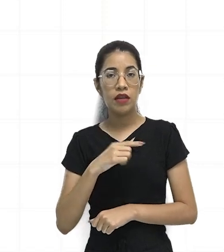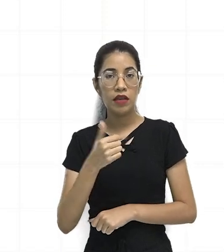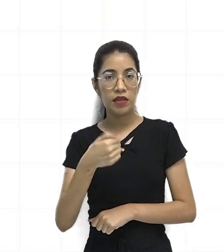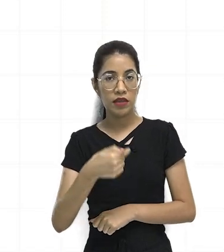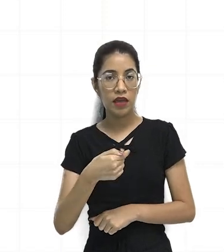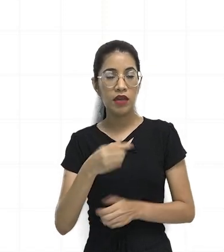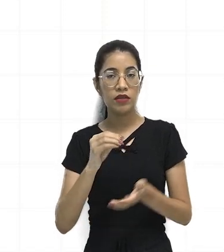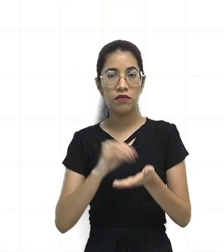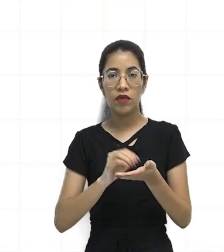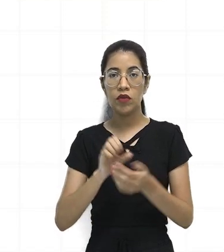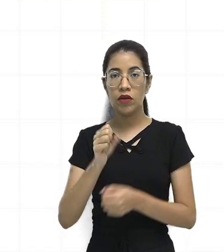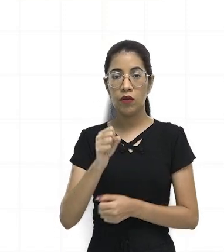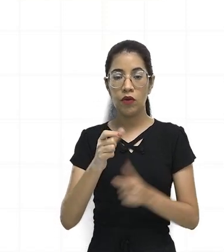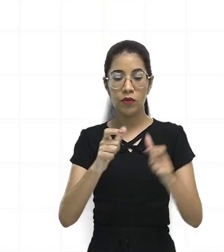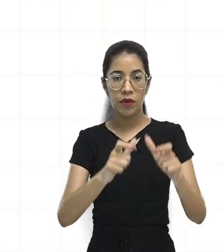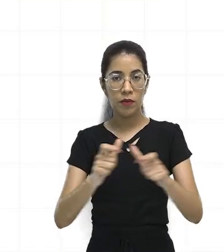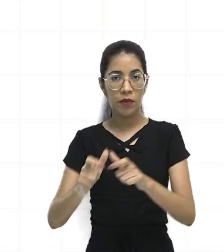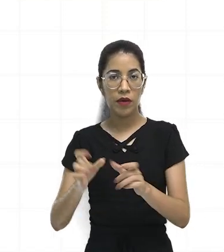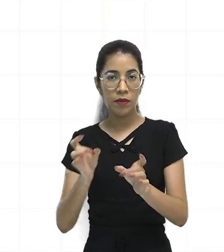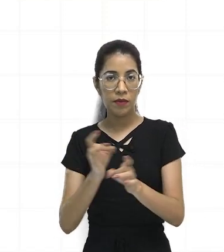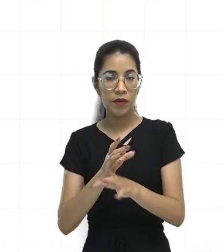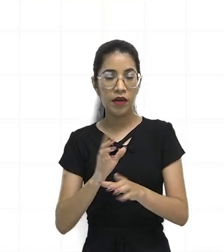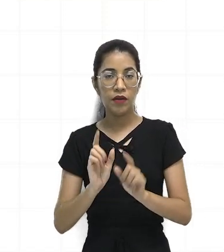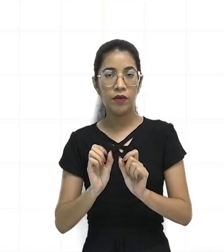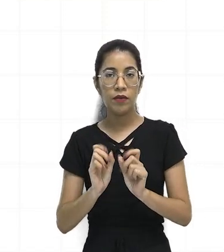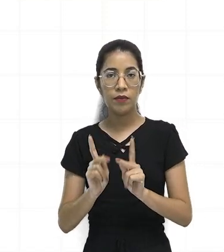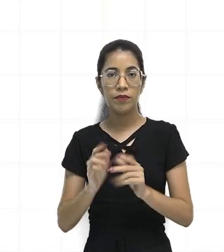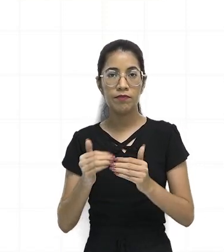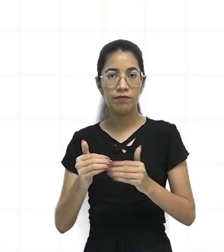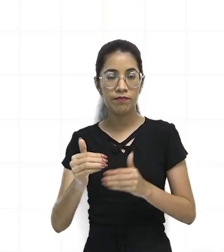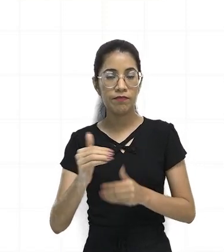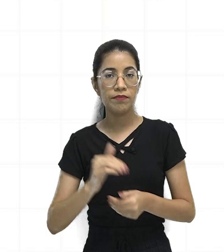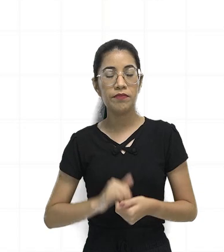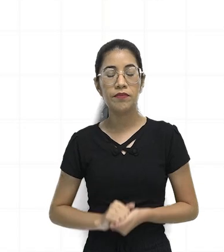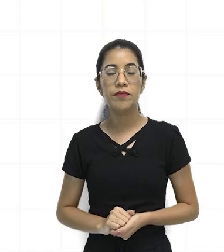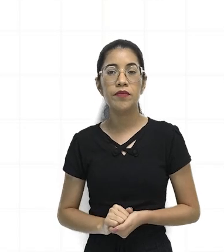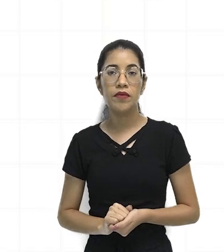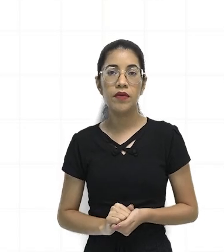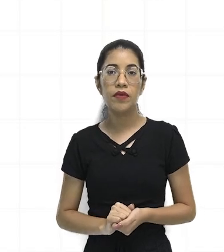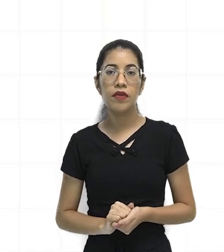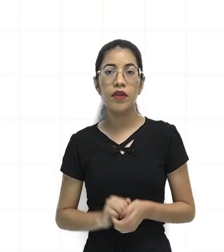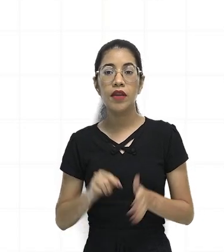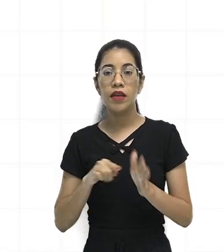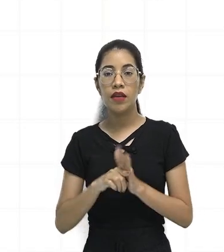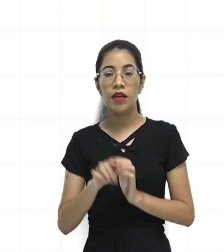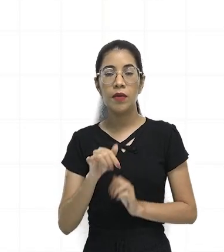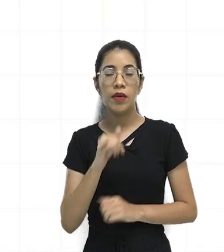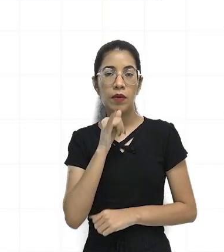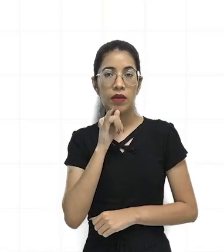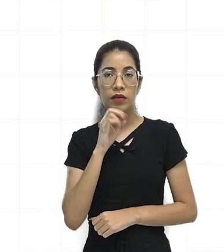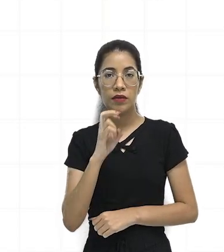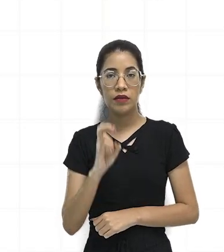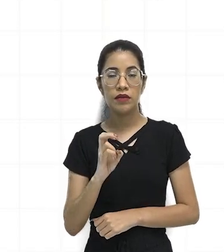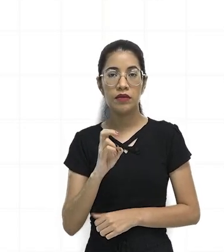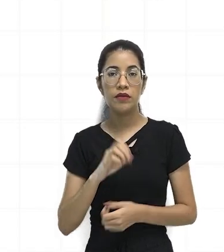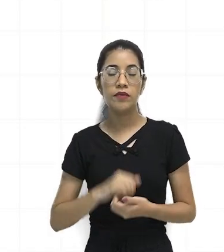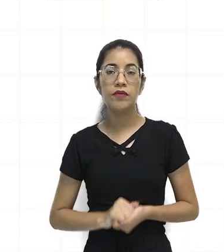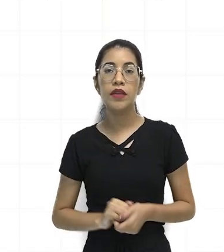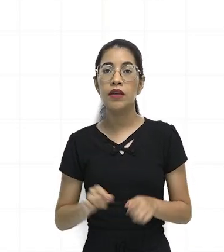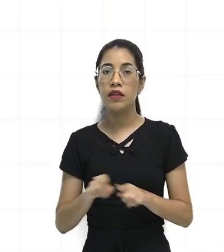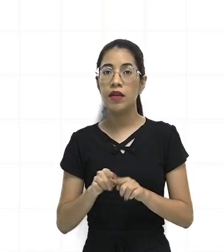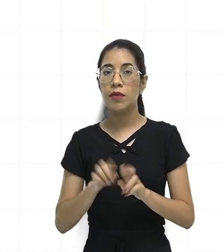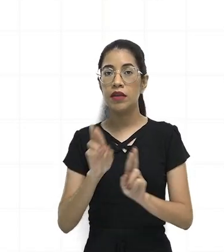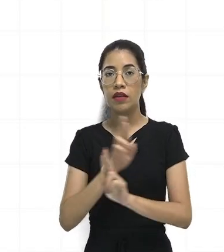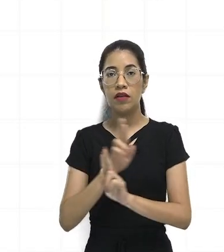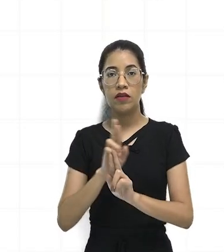só faltam 8. Beleza, vamos para a próxima. Questão de número 5, situação problema, né? De número 5, também